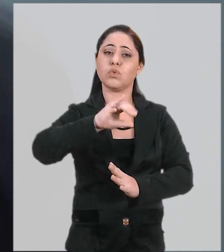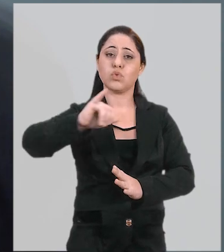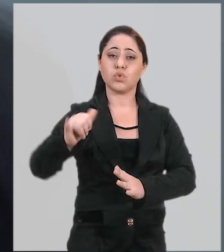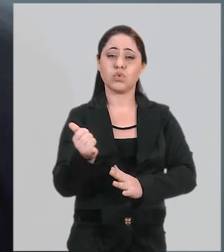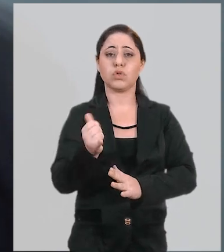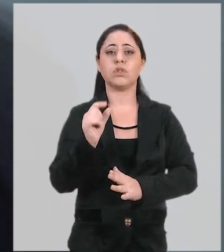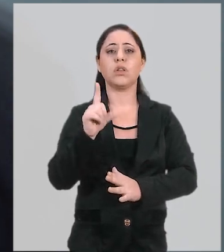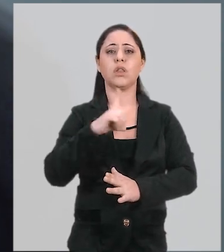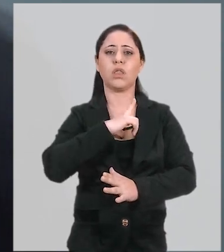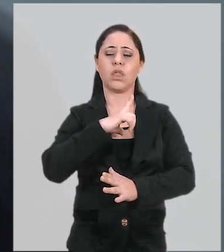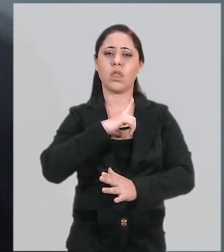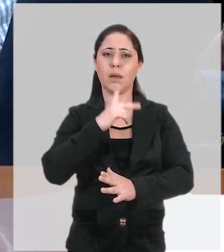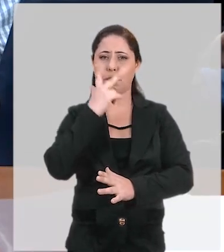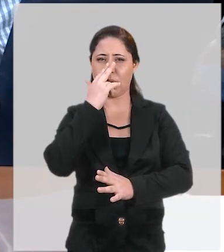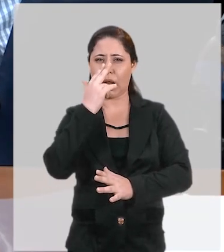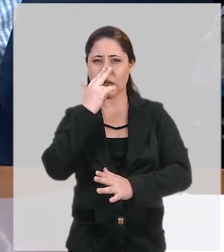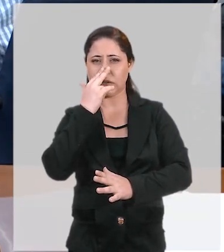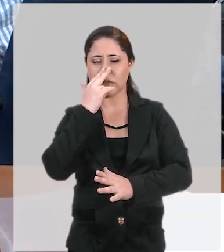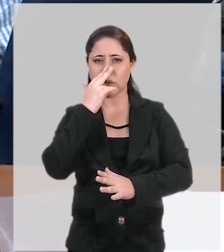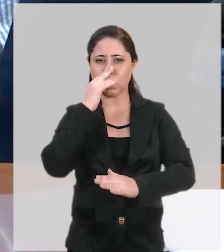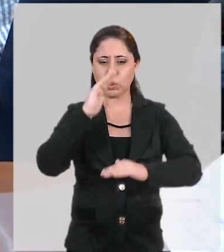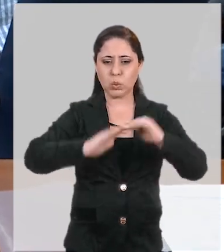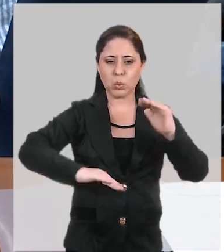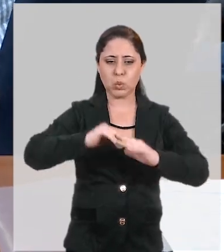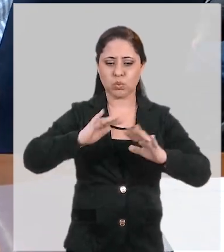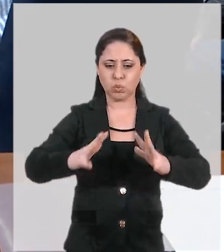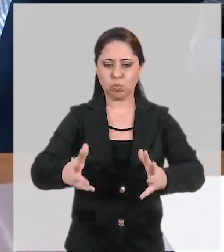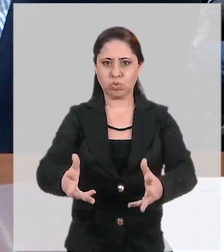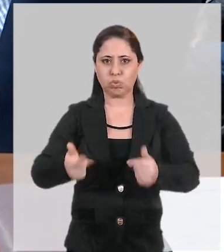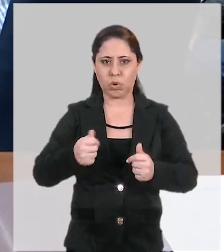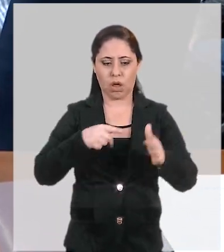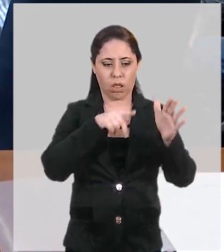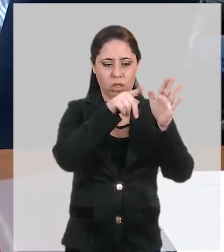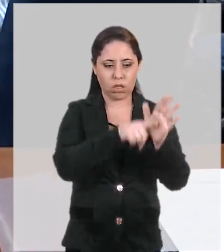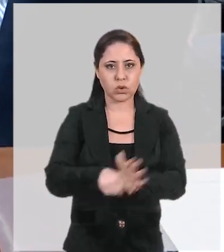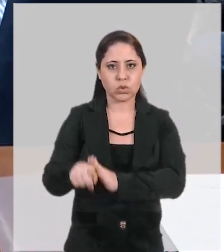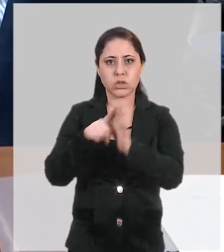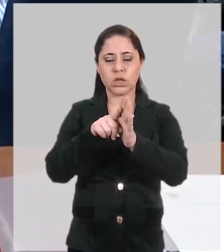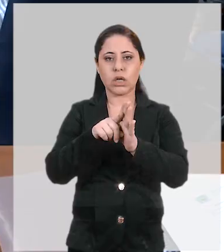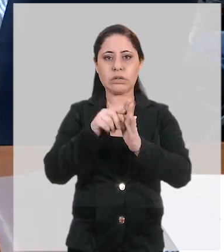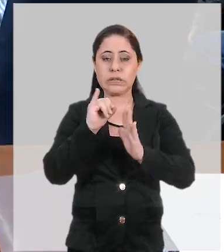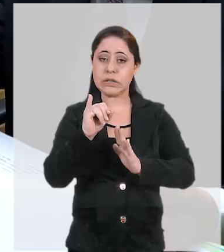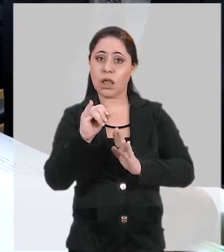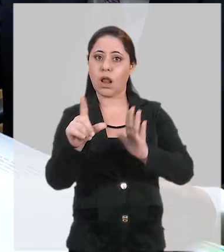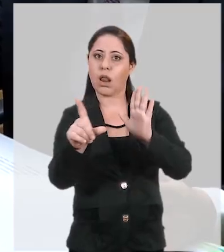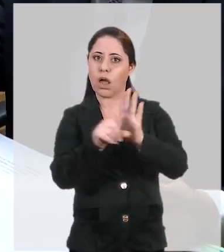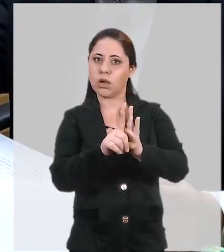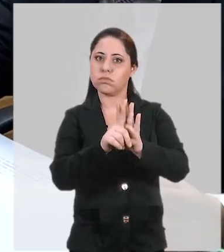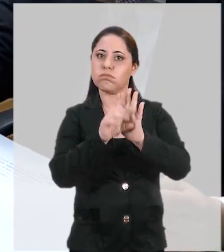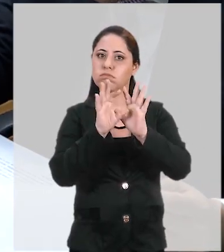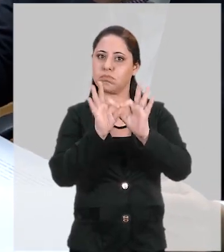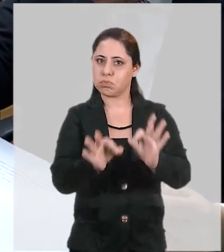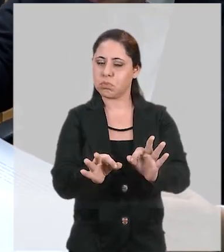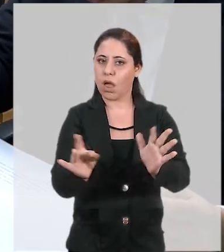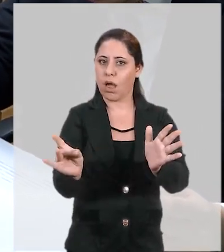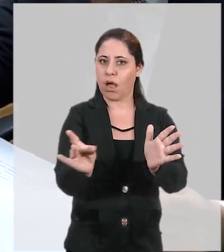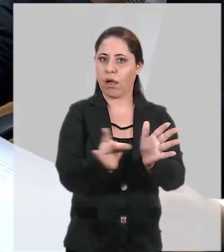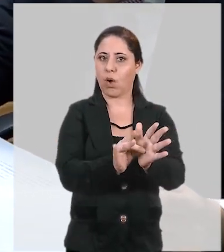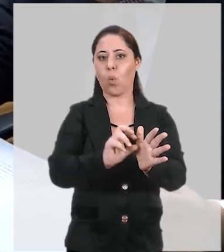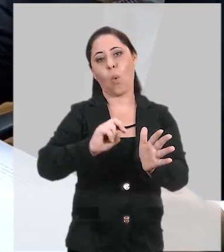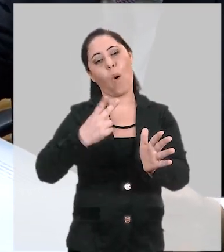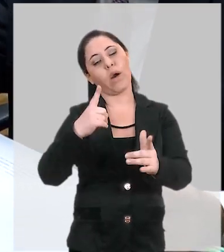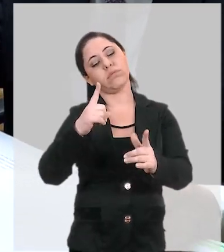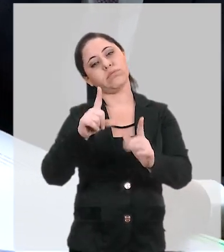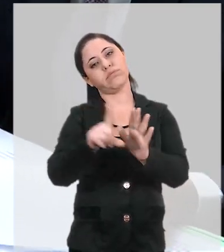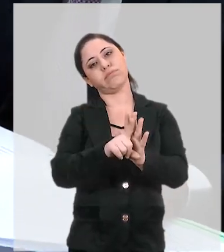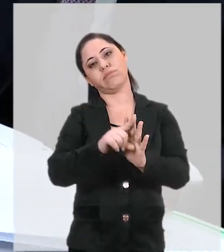e Justiça, que tem esse condão, essa competência de analisar a constitucionalidade e se tem visto iniciativa ou não, para que ele possa